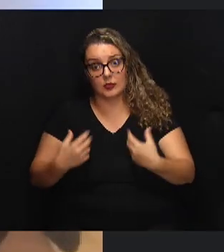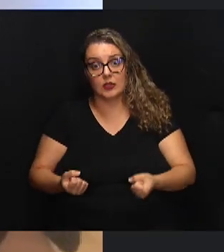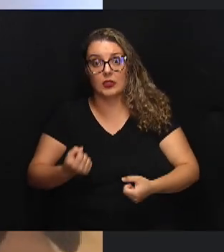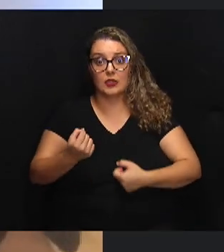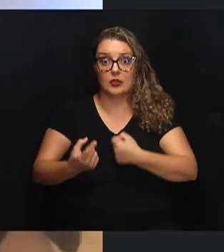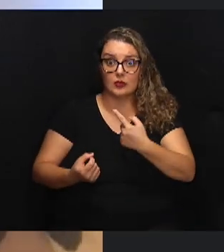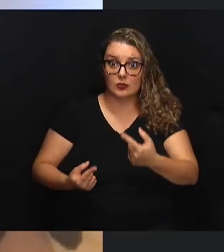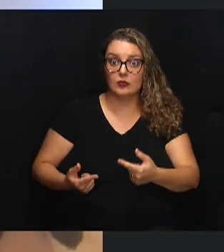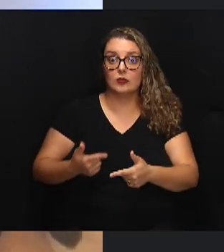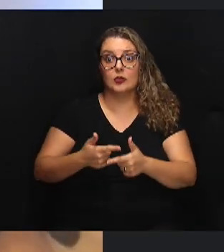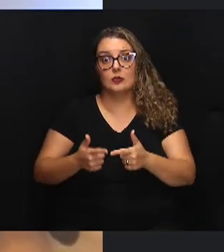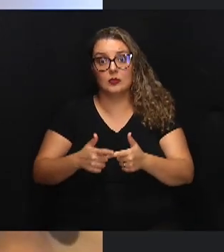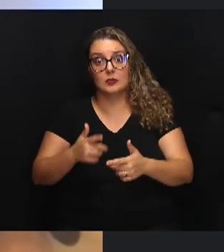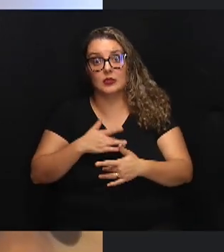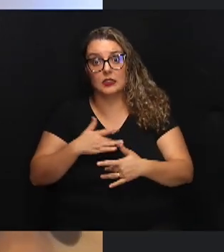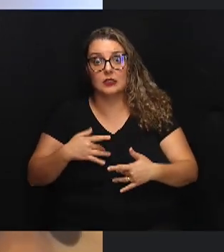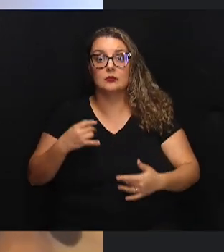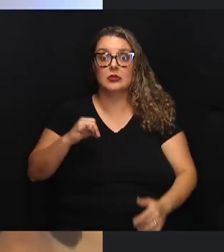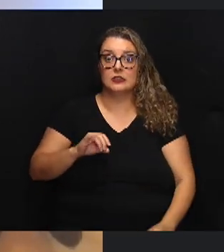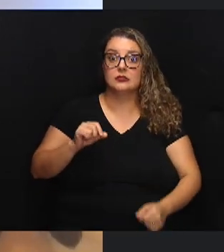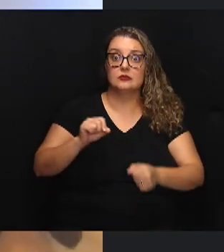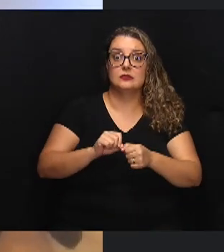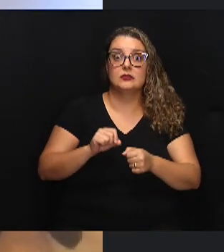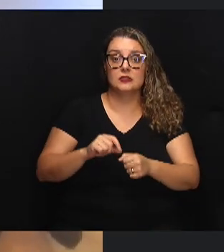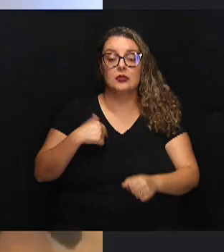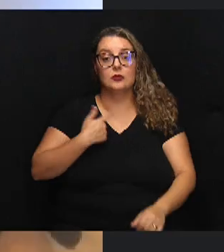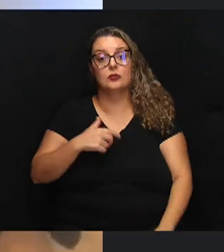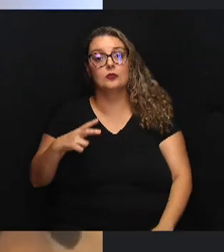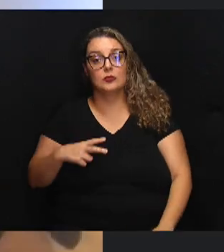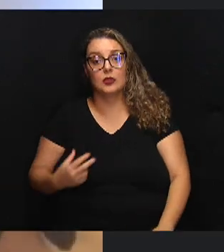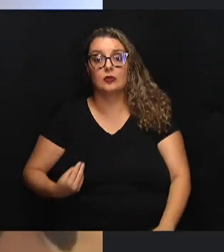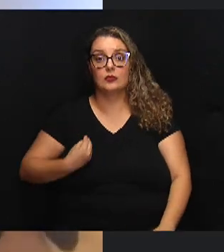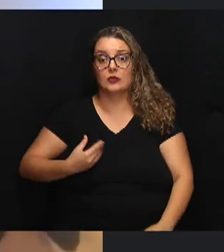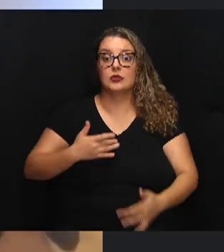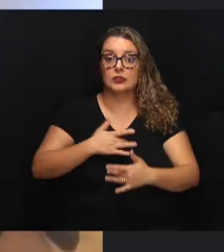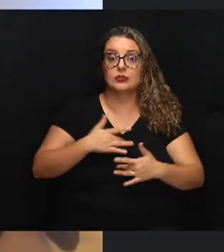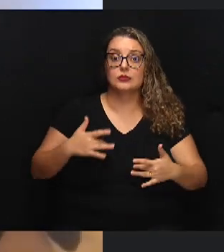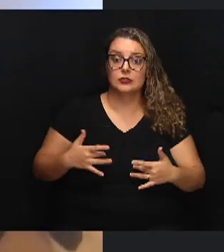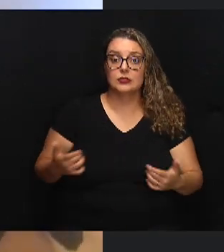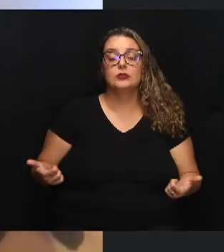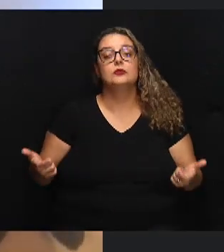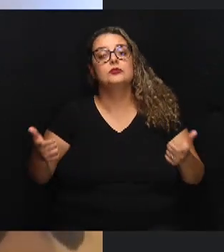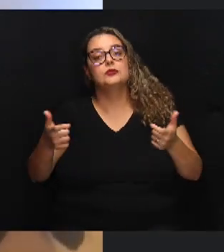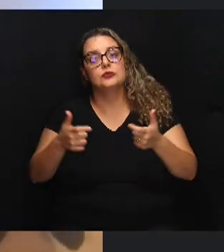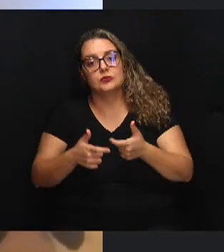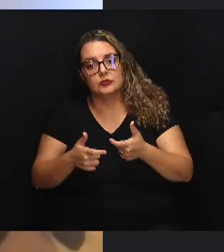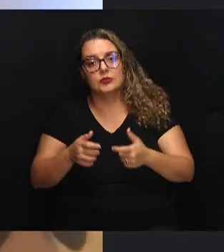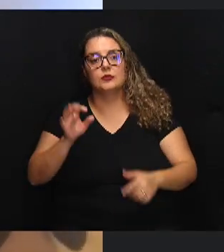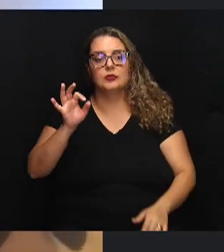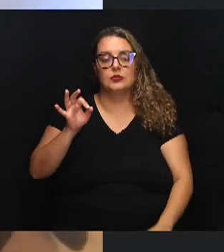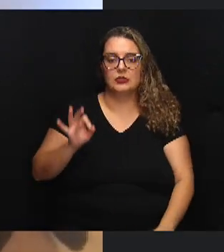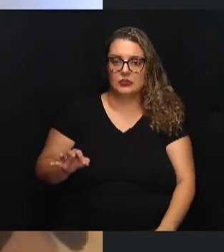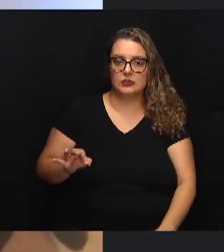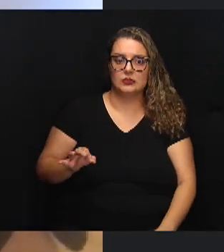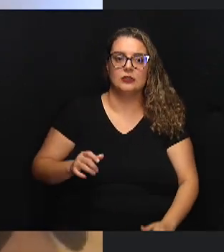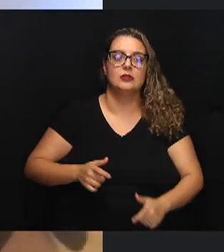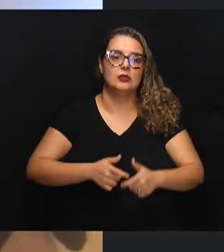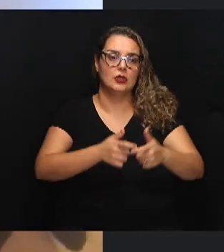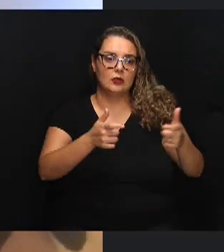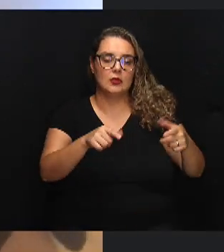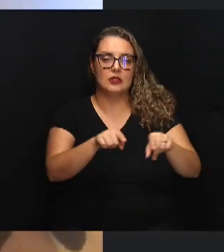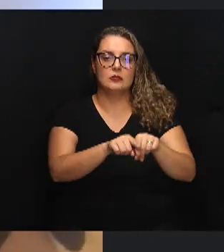complicação de saúde, mas se a gente fizer a nossa parte, tendo estilo de vida saudável, a gente diminui as chances e a gente aumenta também